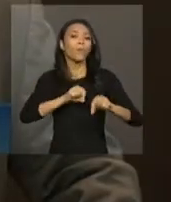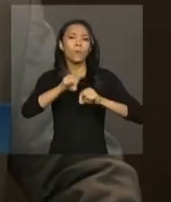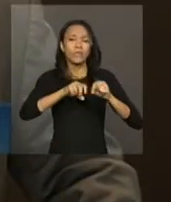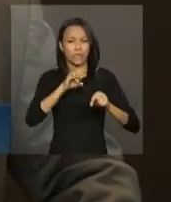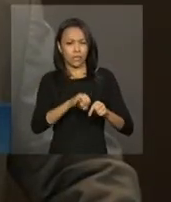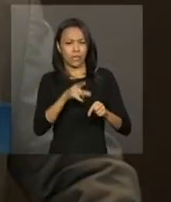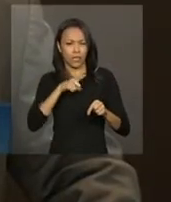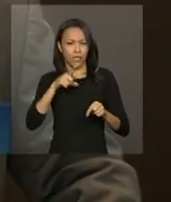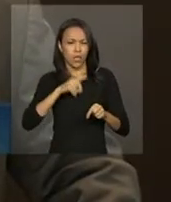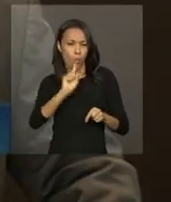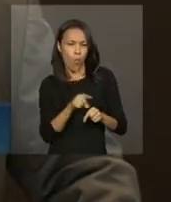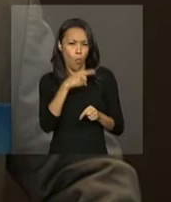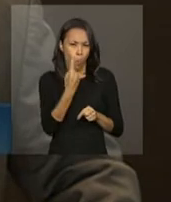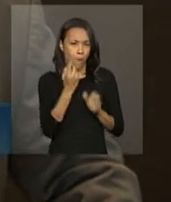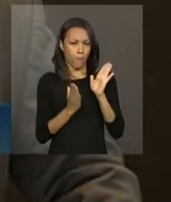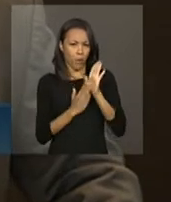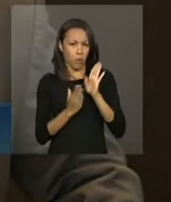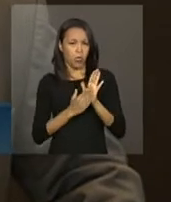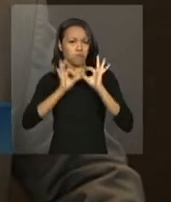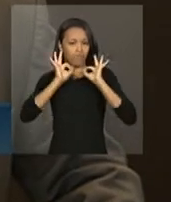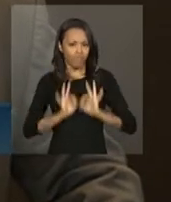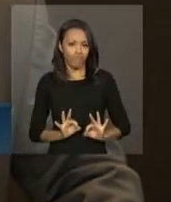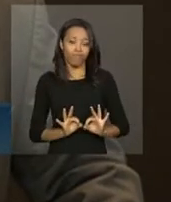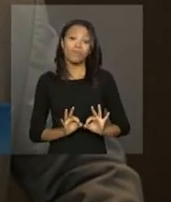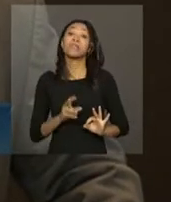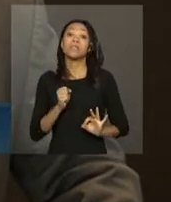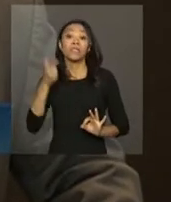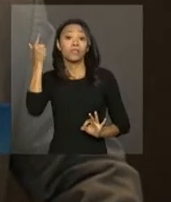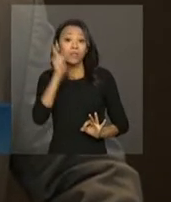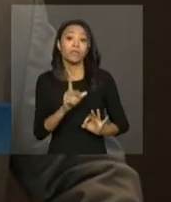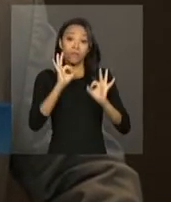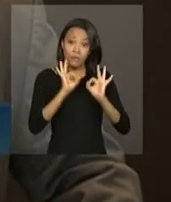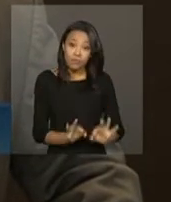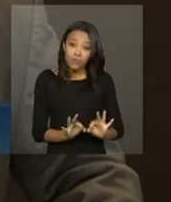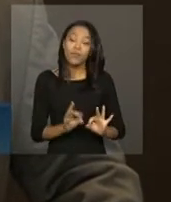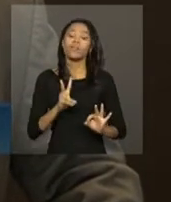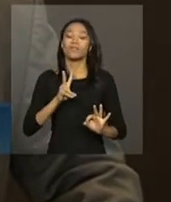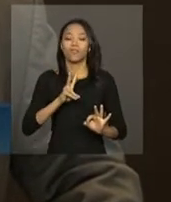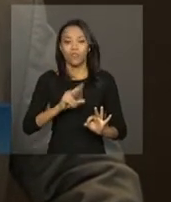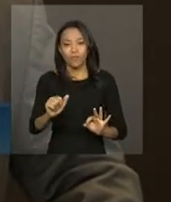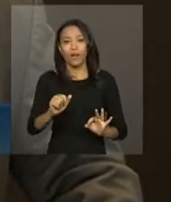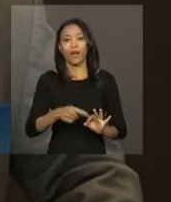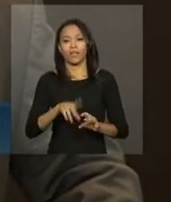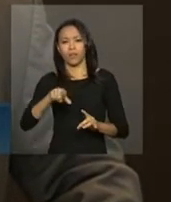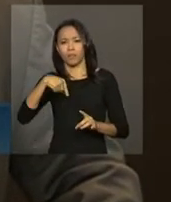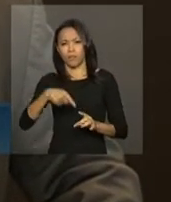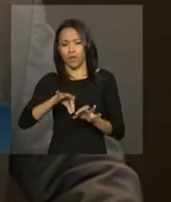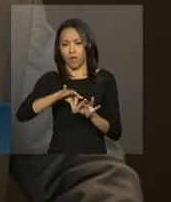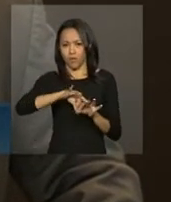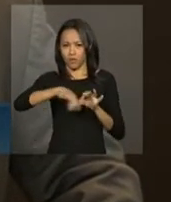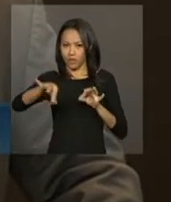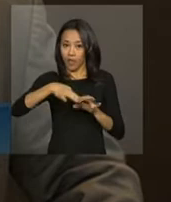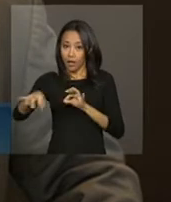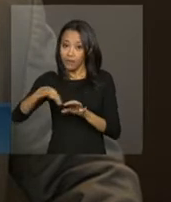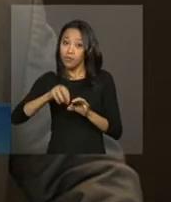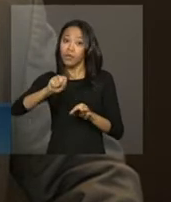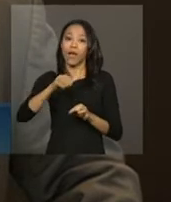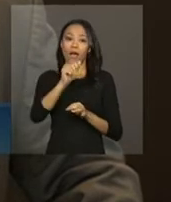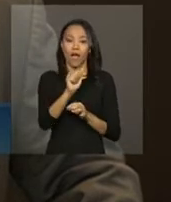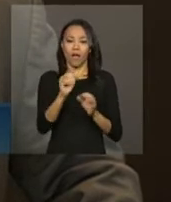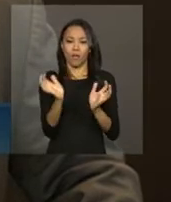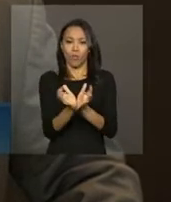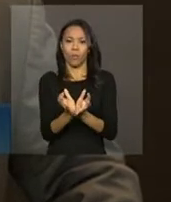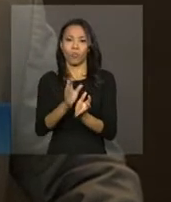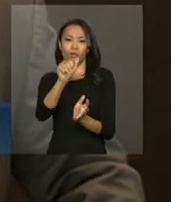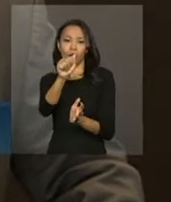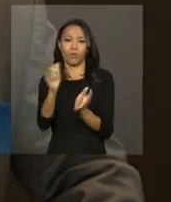existe ao menos uma proposta válida caso exista procederei ao descarte dos envelopes entregues para os lotes a e